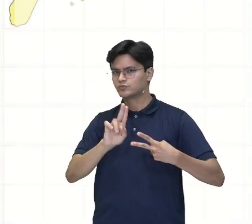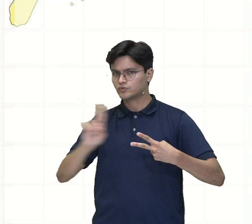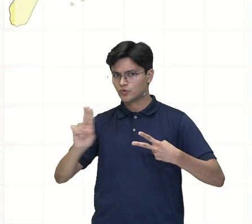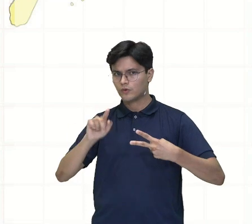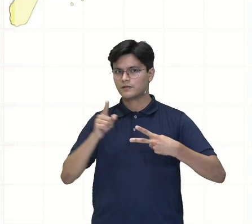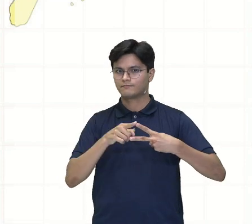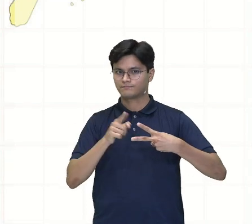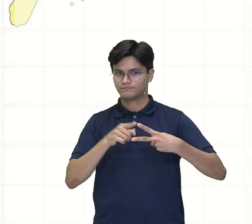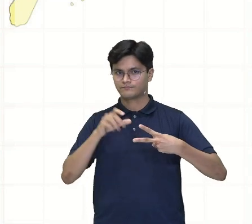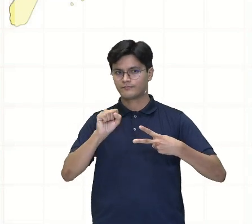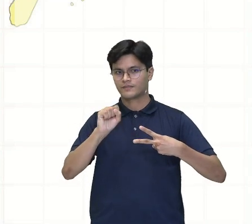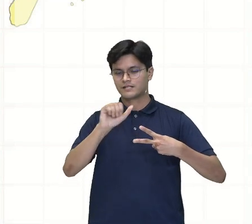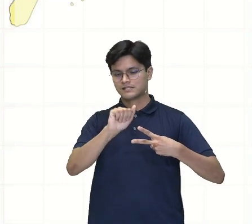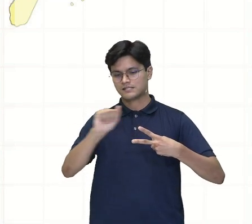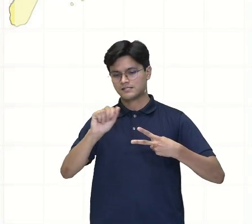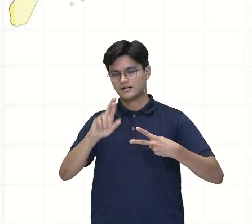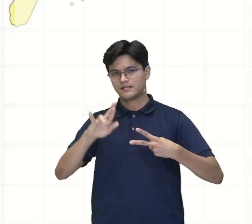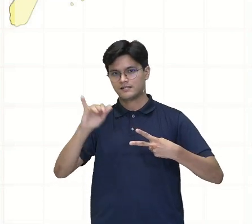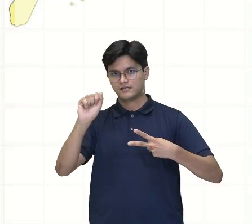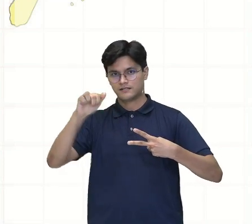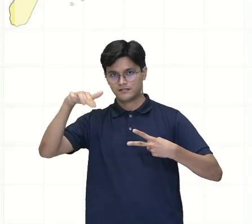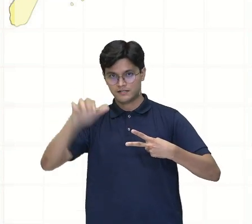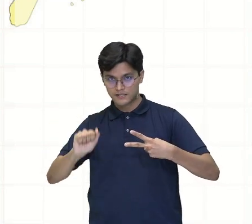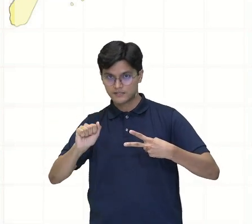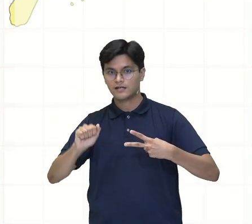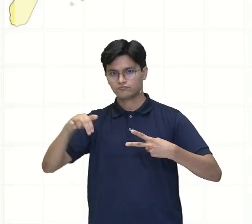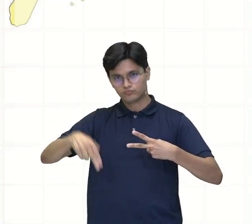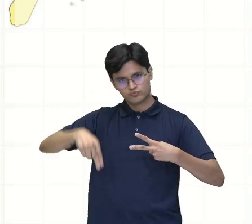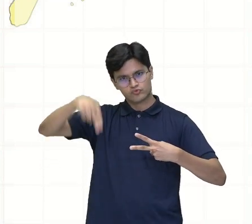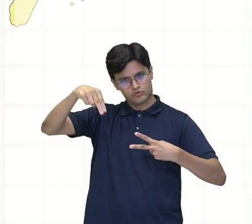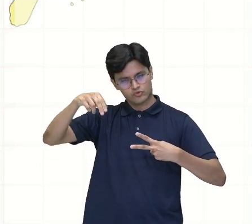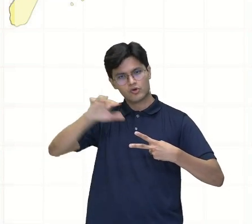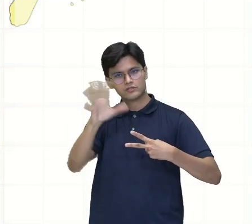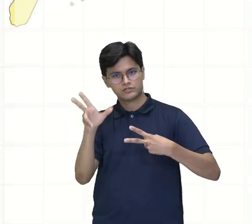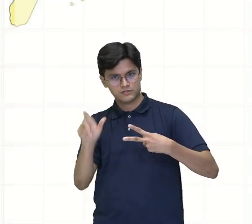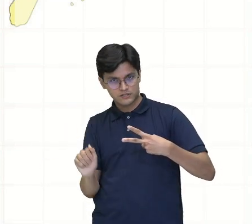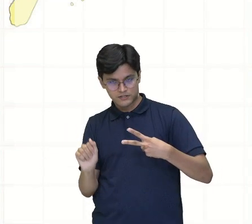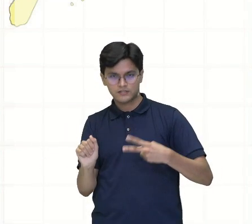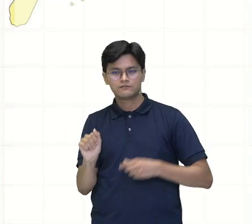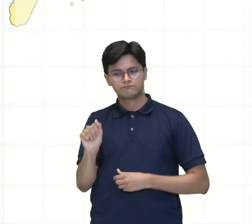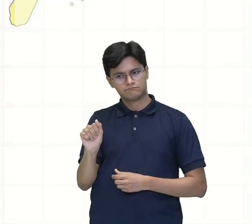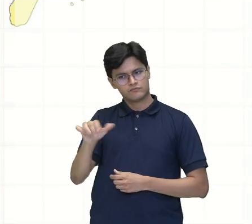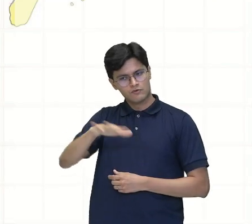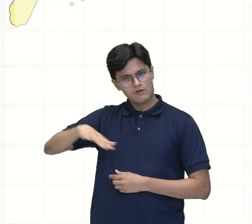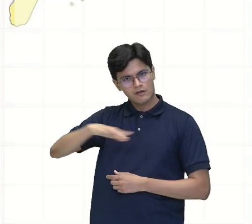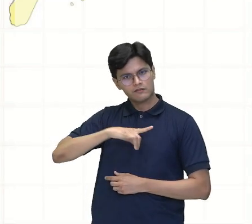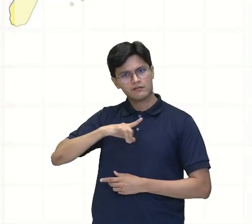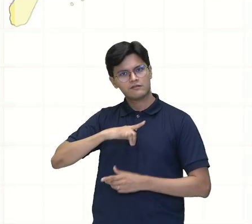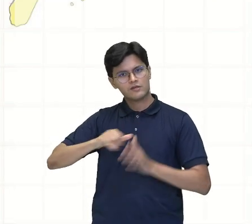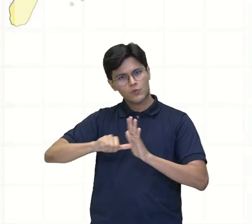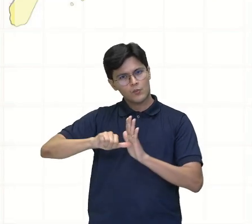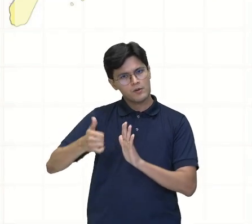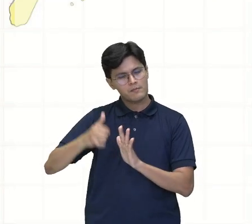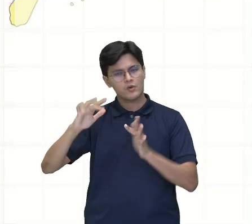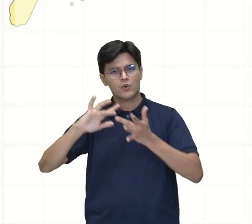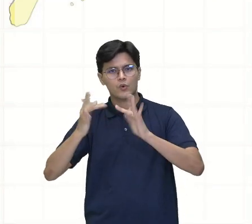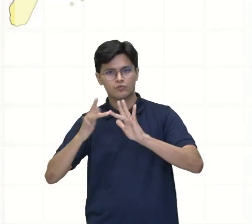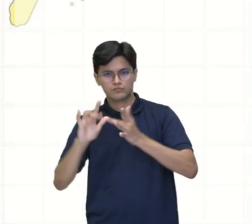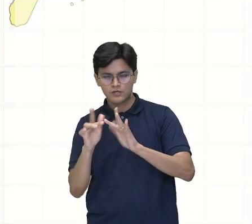É a região norte do continente africano. Essa região teve ali os primeiros contatos com os